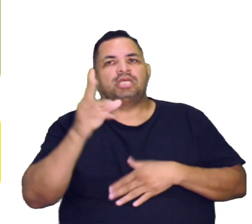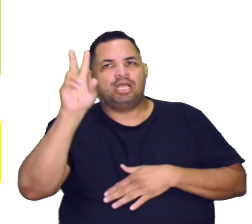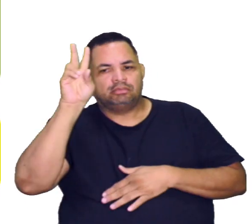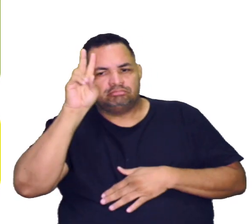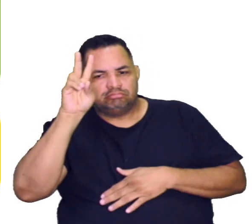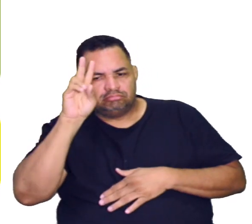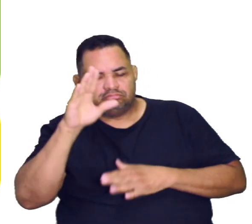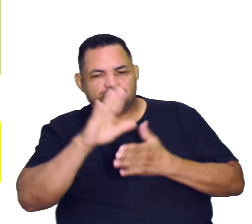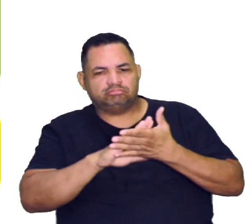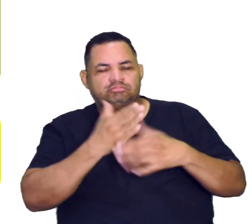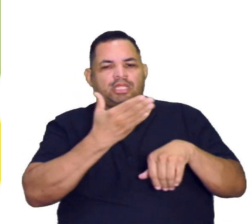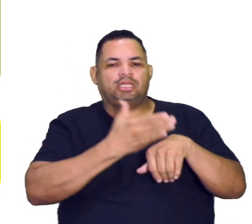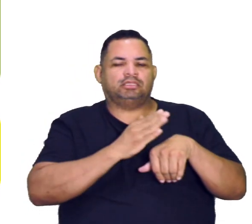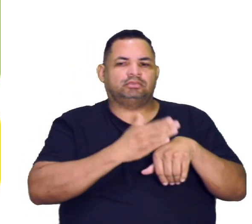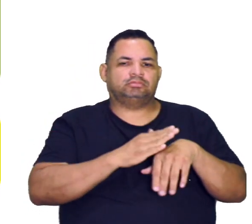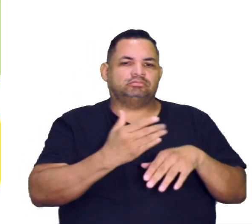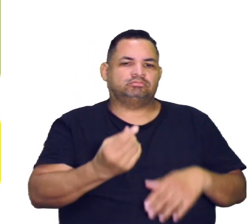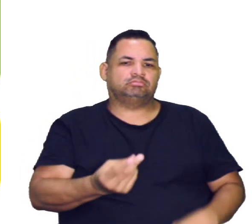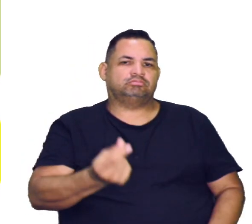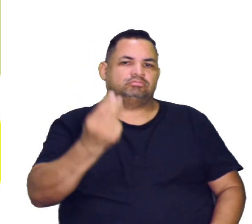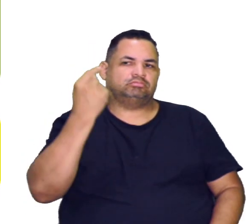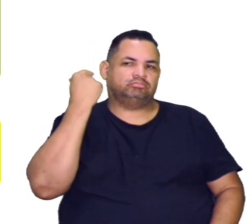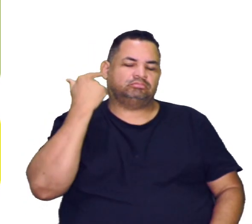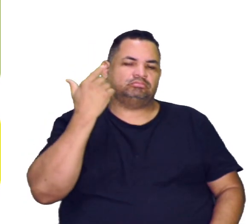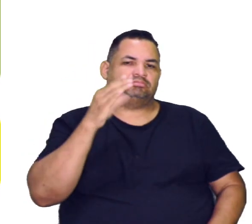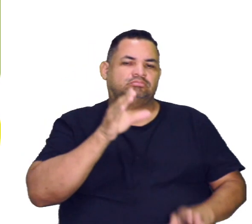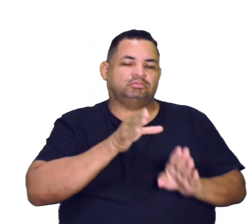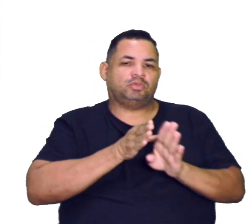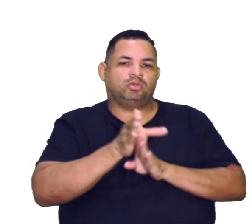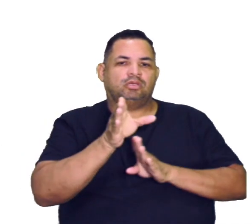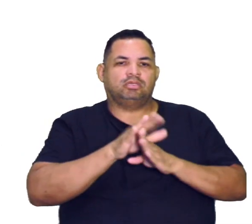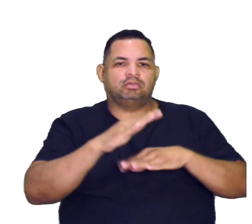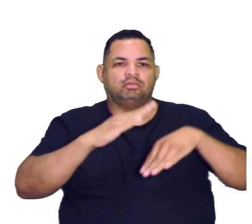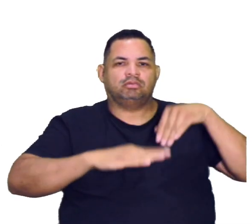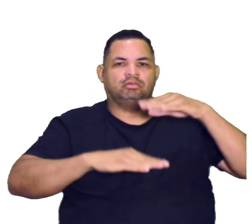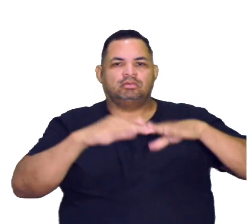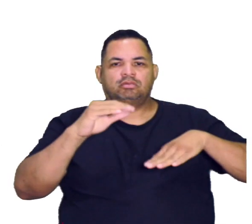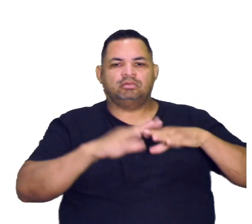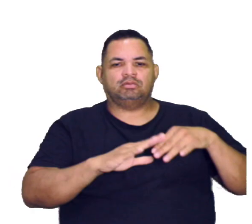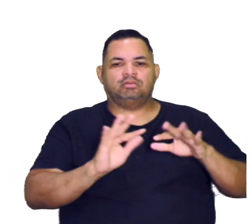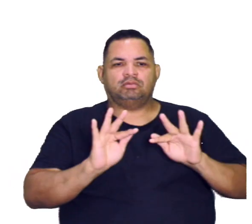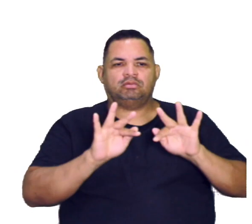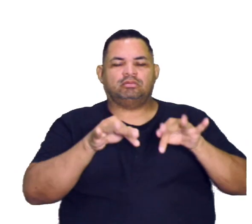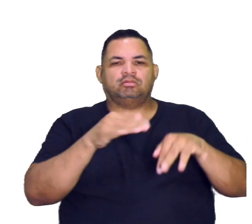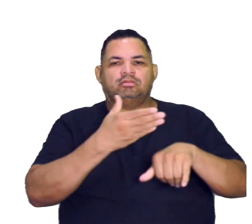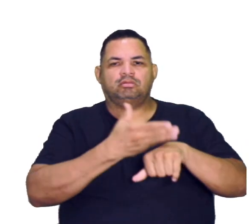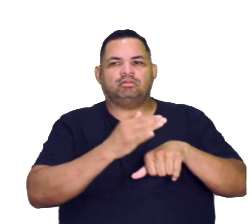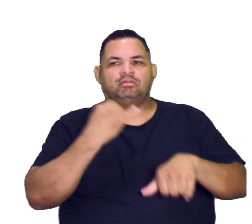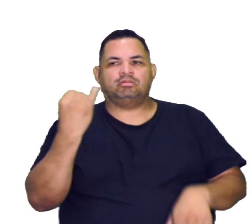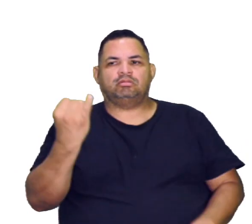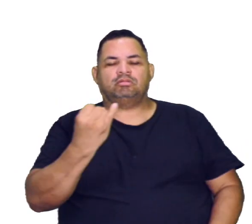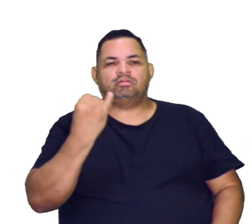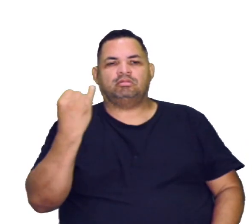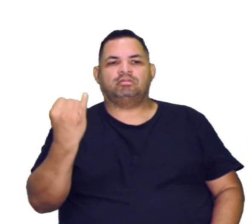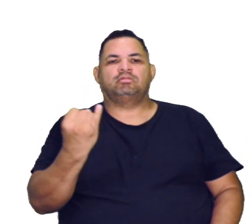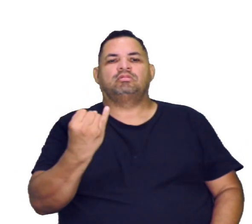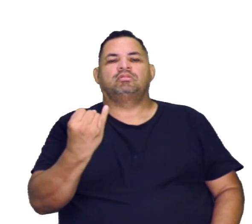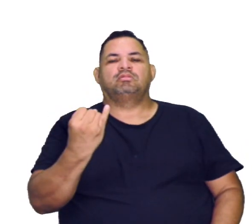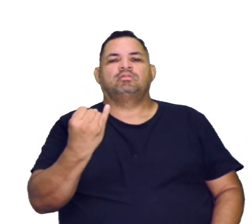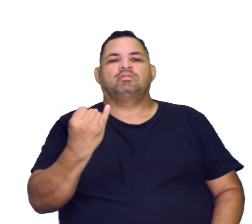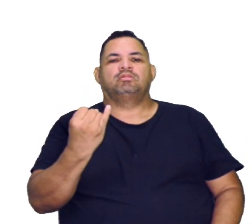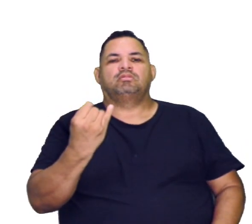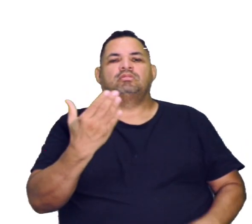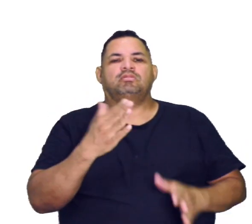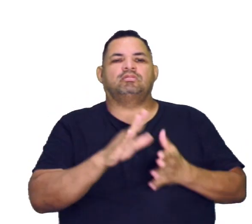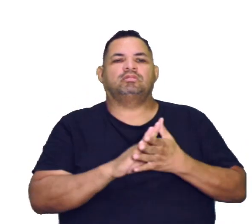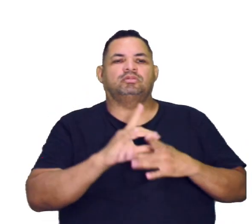histórico aí de exercício físico, que também vai ser orientado pelo profissional. No final do treino, é importante a gente